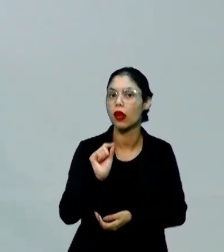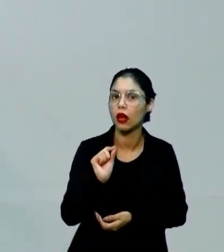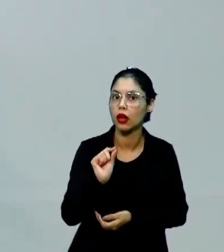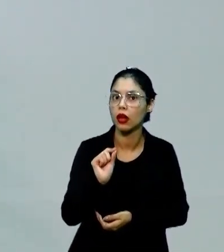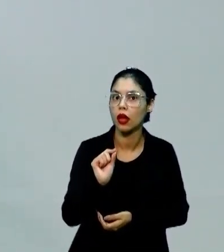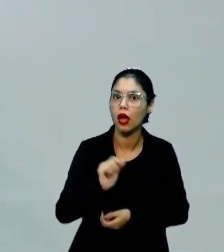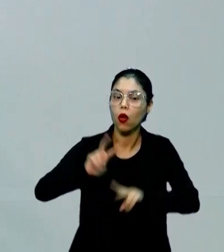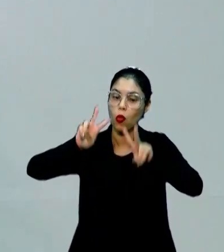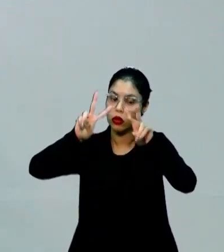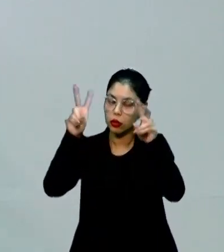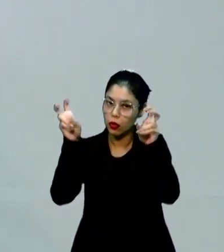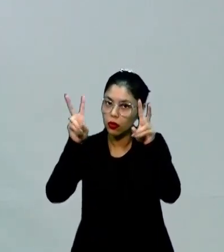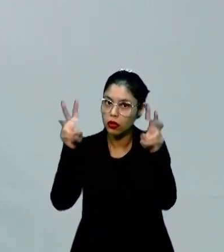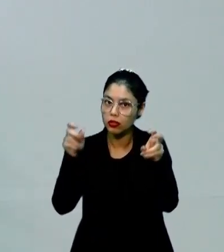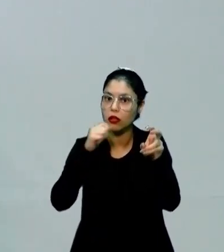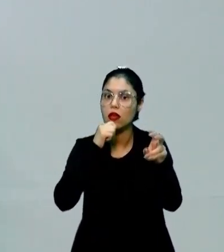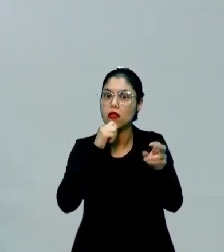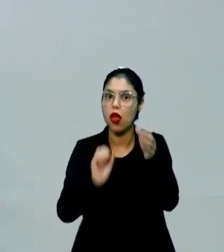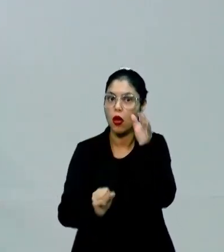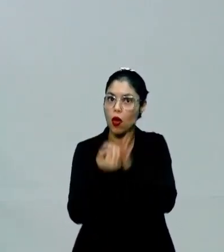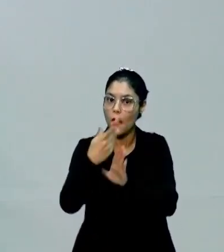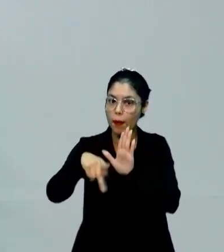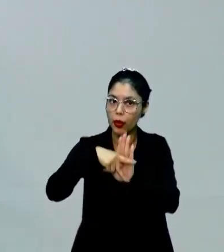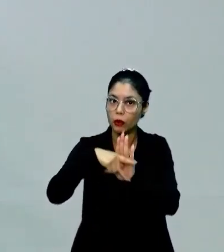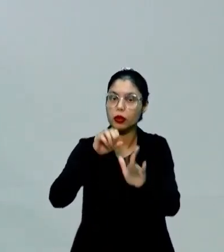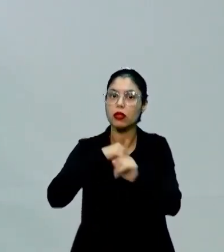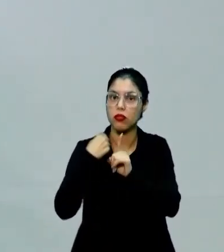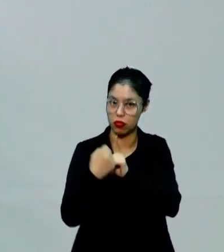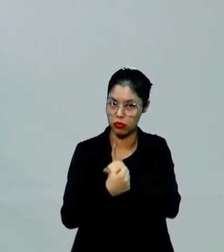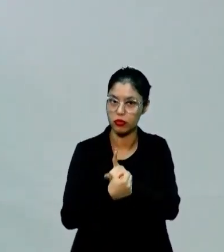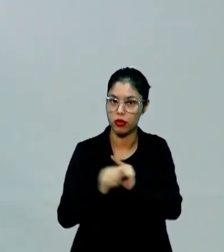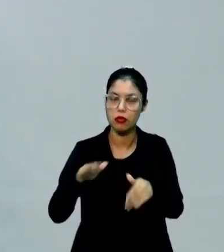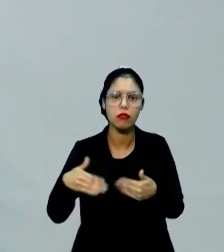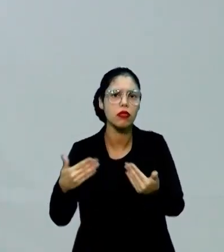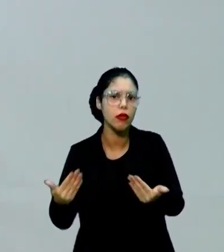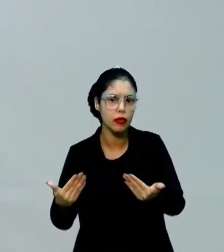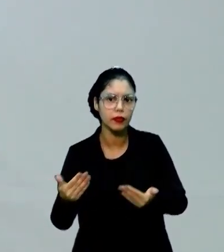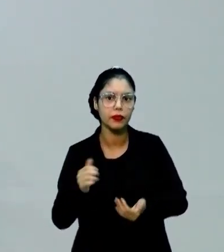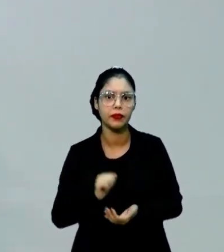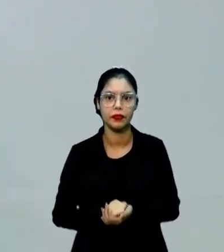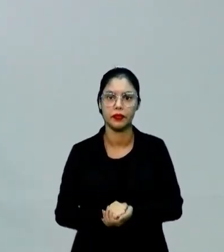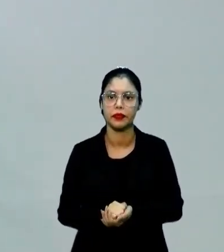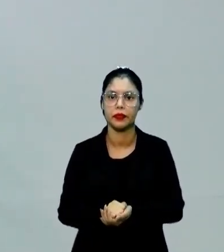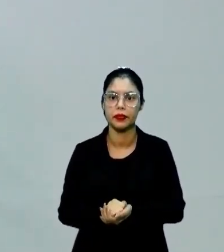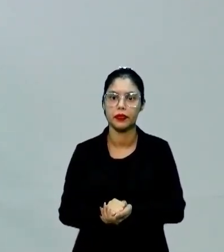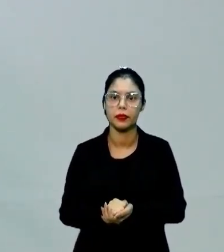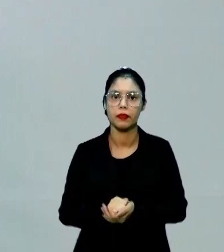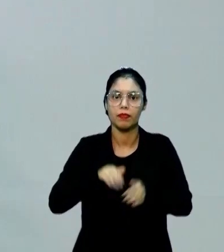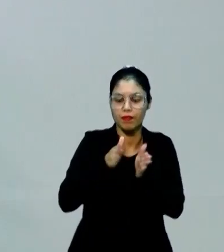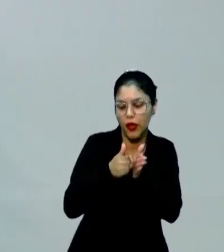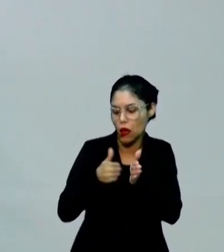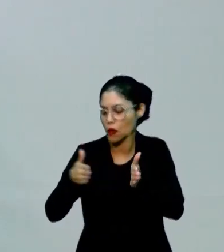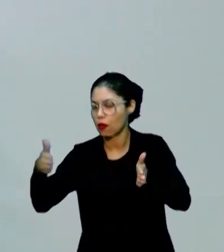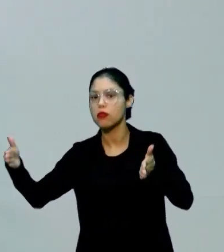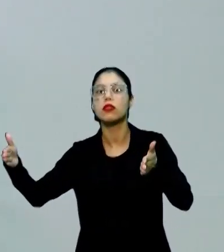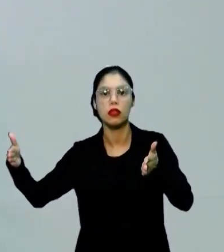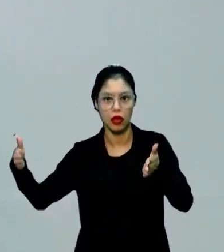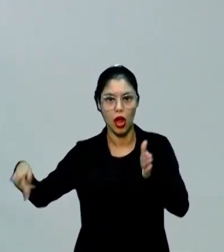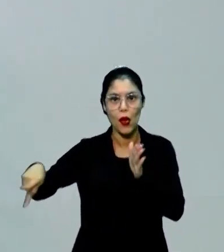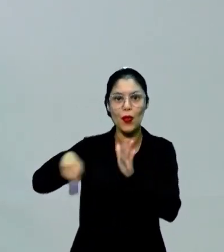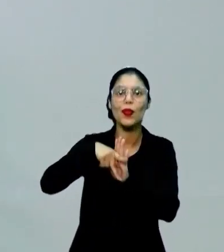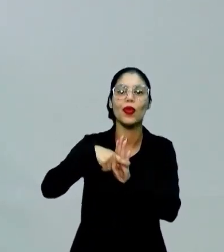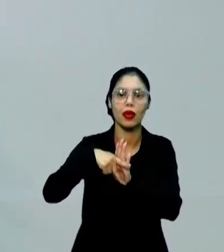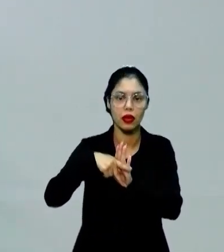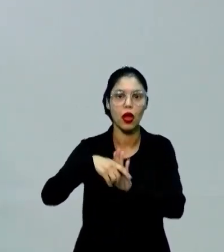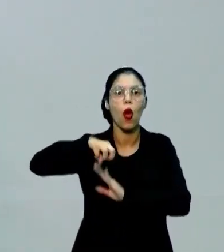corrente teórica existente na sociologia. Qual é essa corrente teórica?